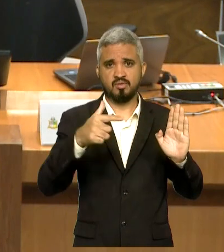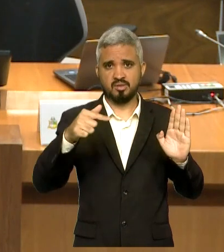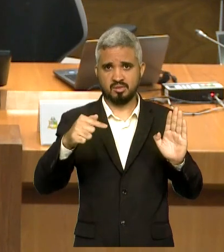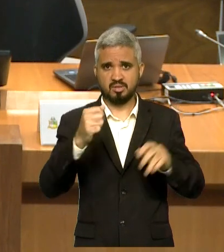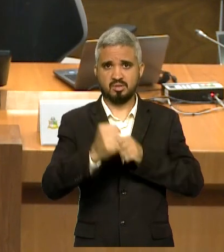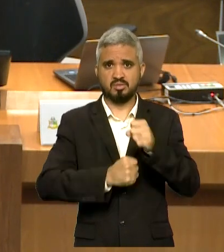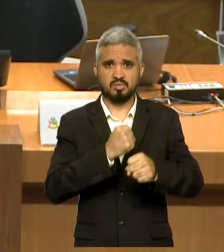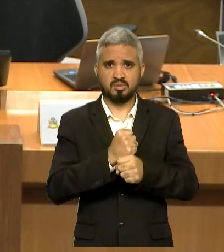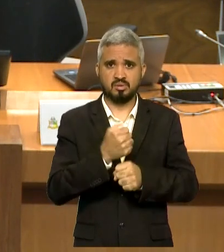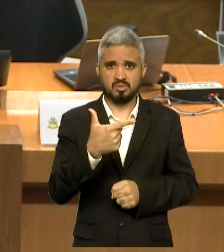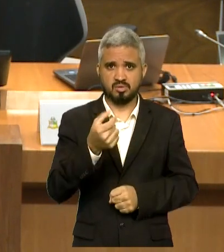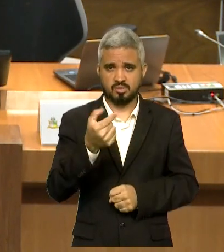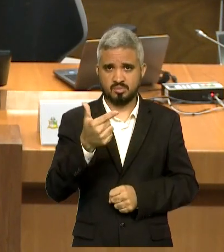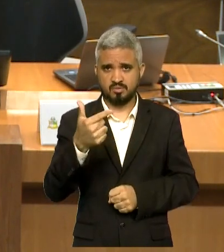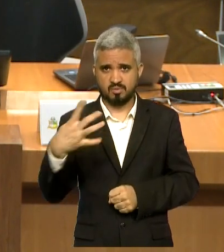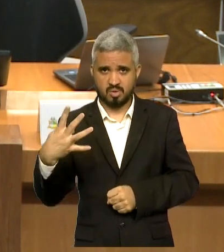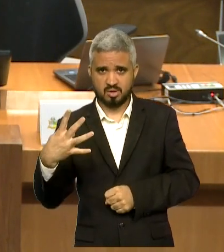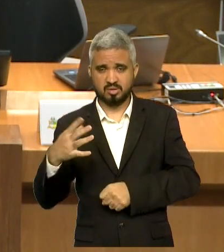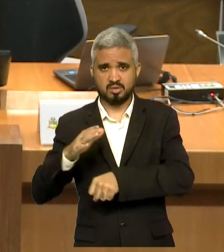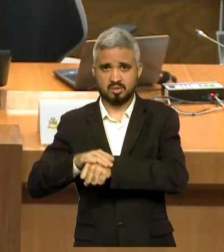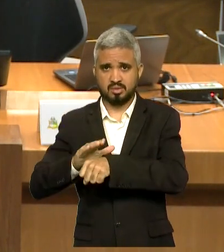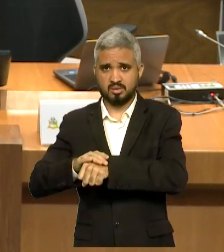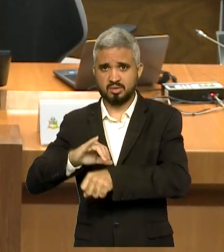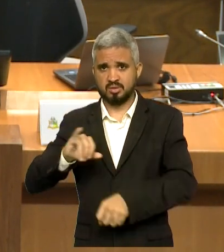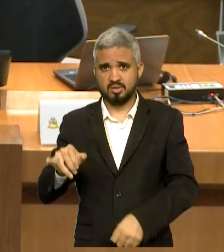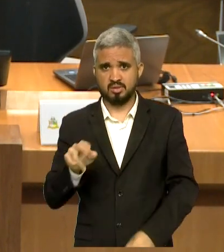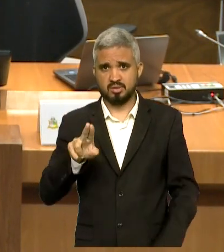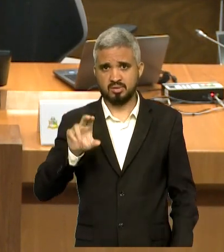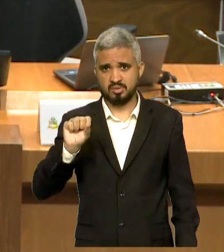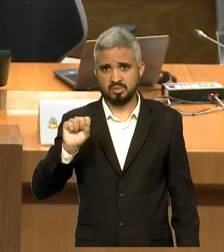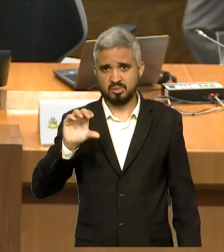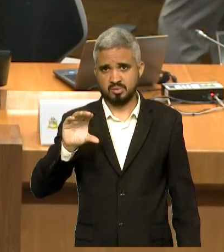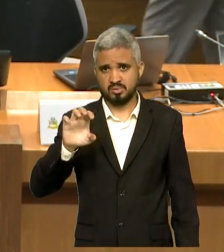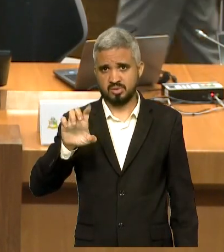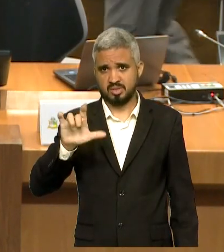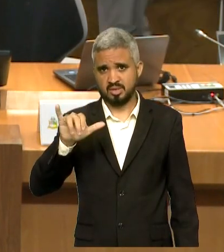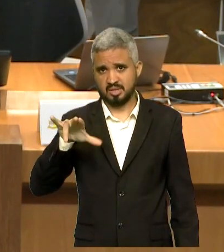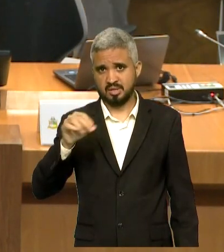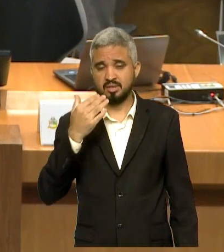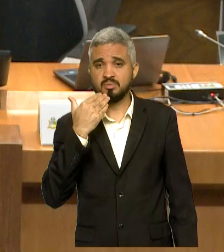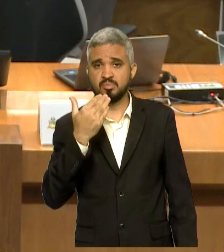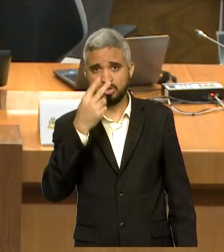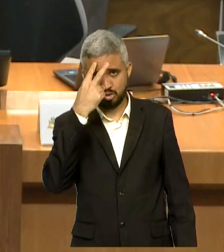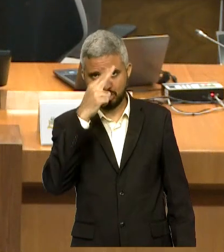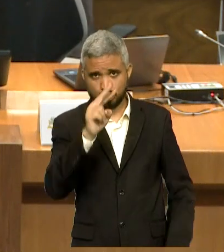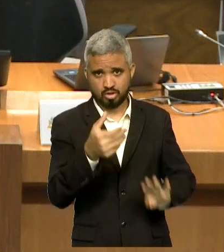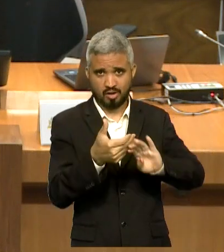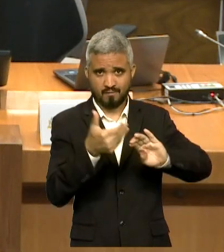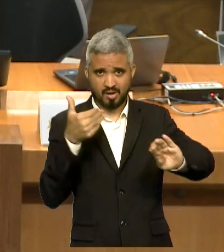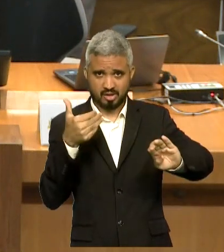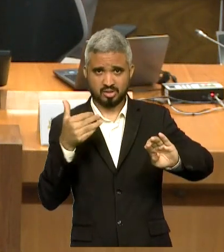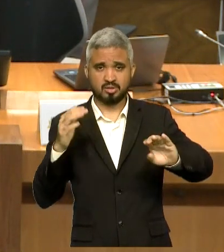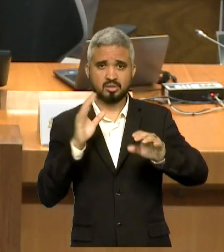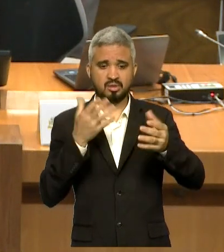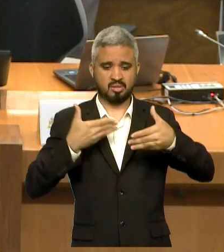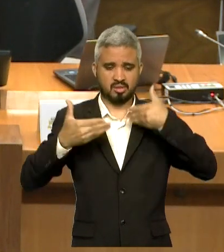027/2024, de autoria do deputado Juscelino Marreca, solicitando serem concedidos 2 dias de afastamento por motivo de saúde. Requerimento